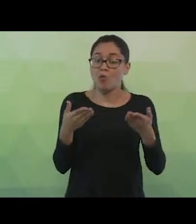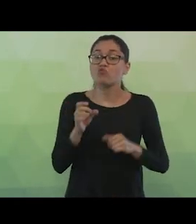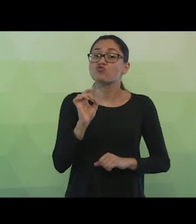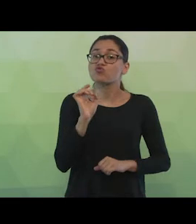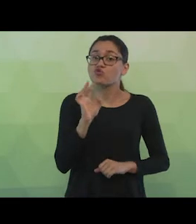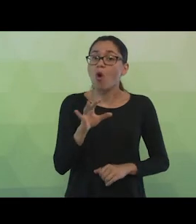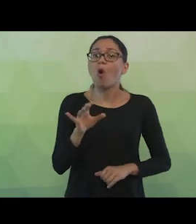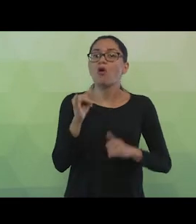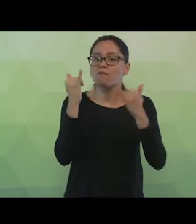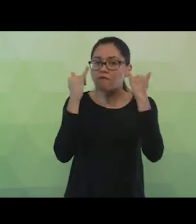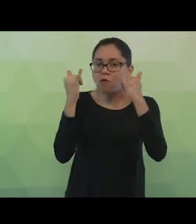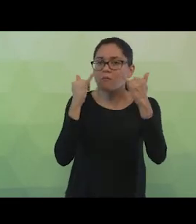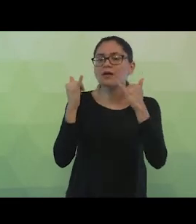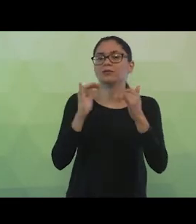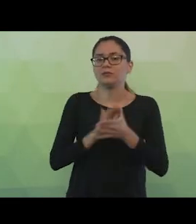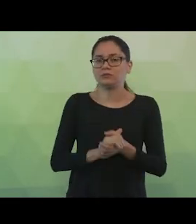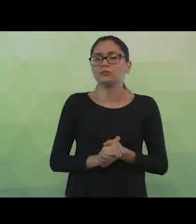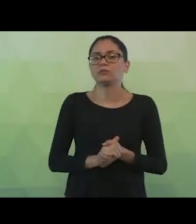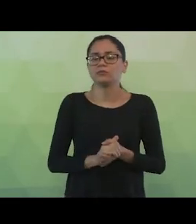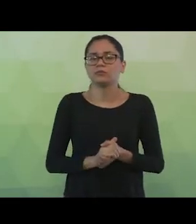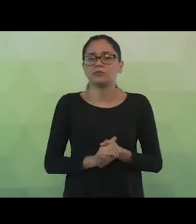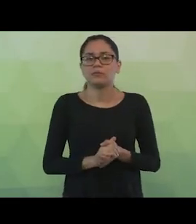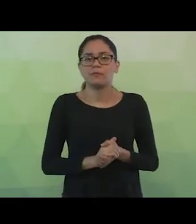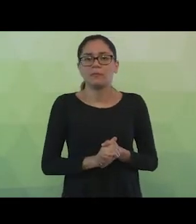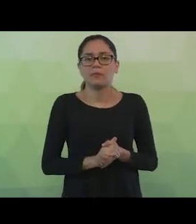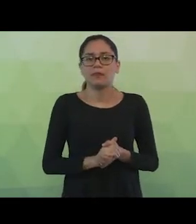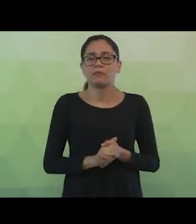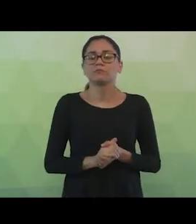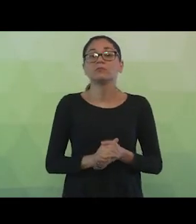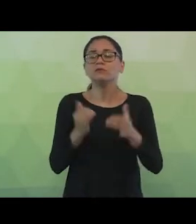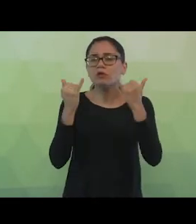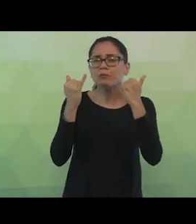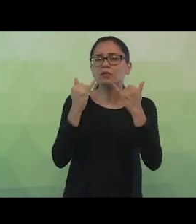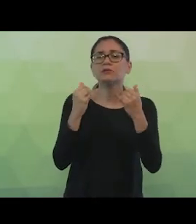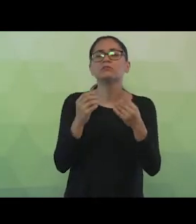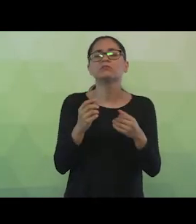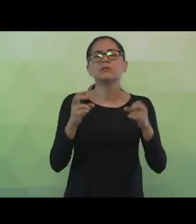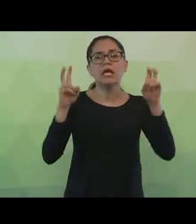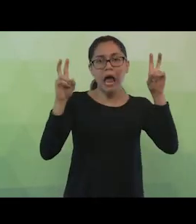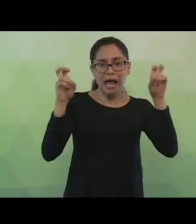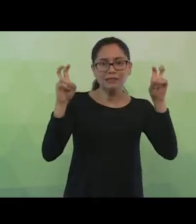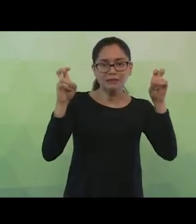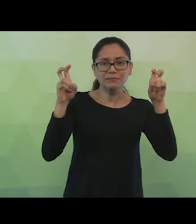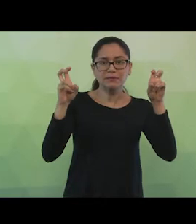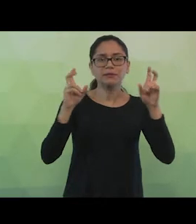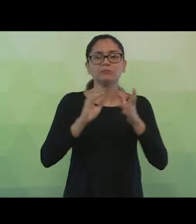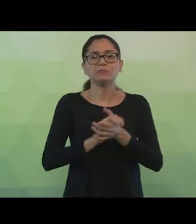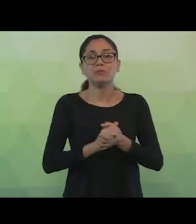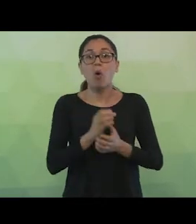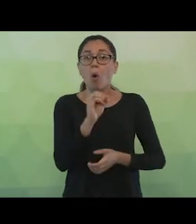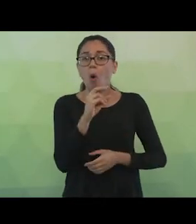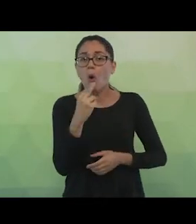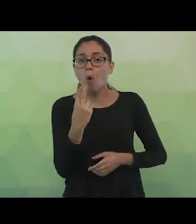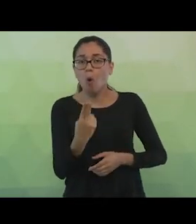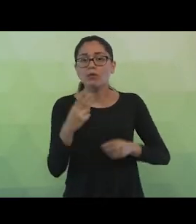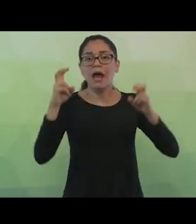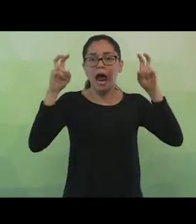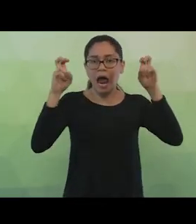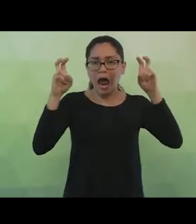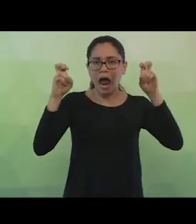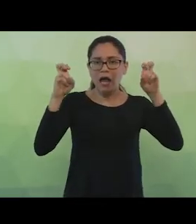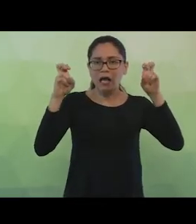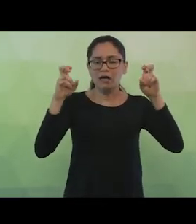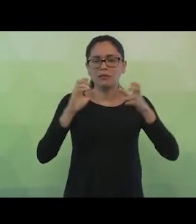uma informação. Sendo assim, iremos colocar essa informação entre aspas ou